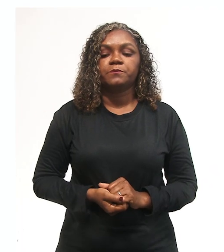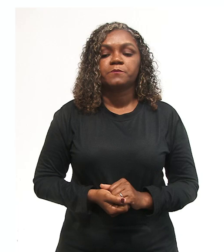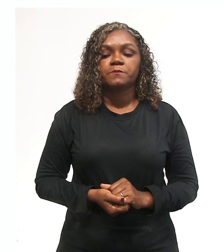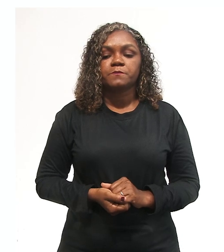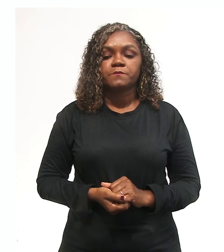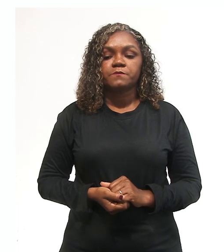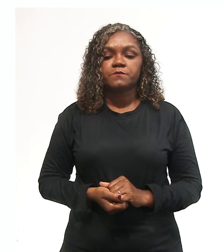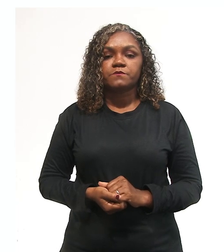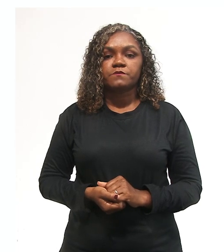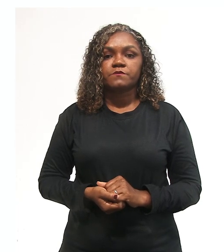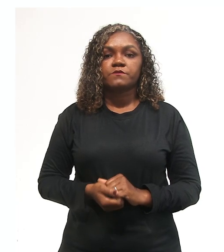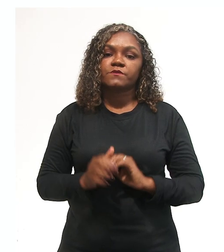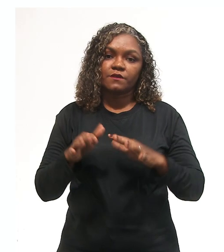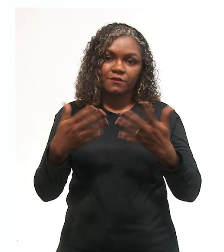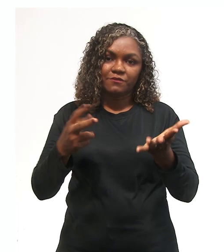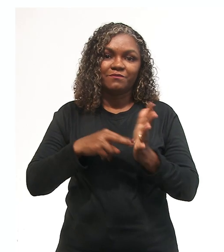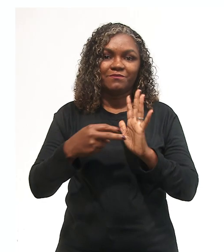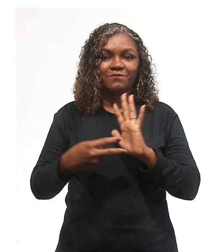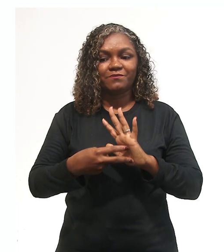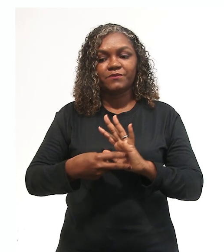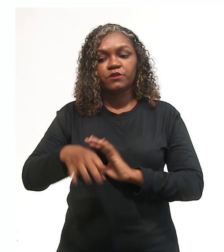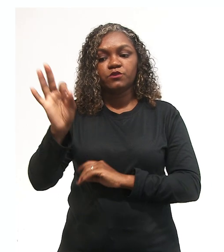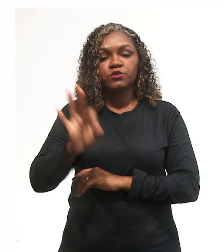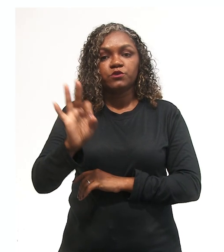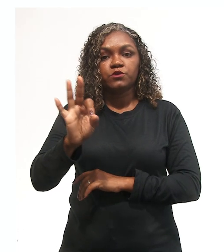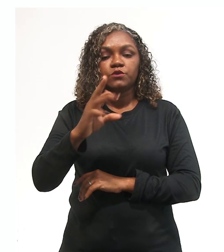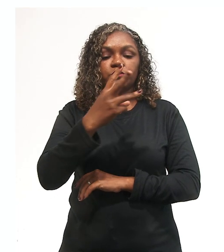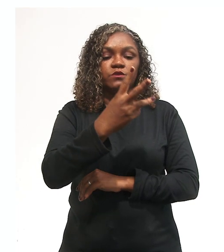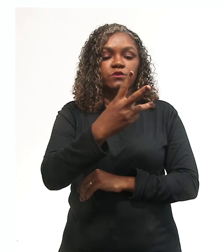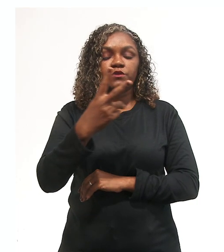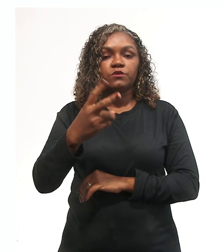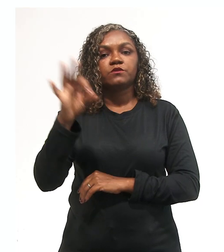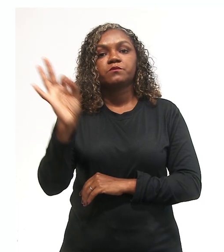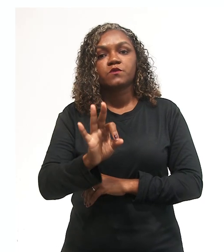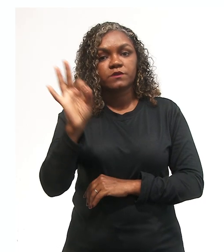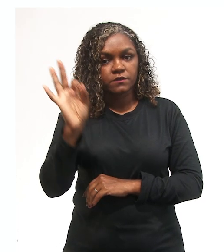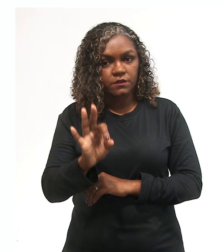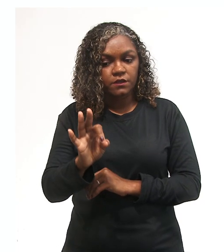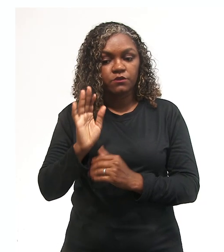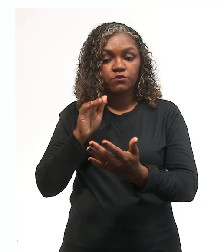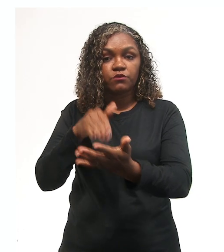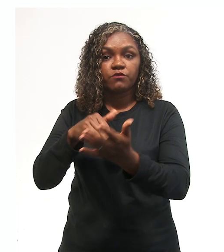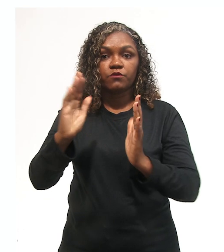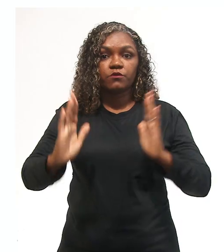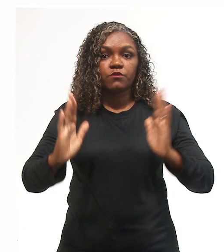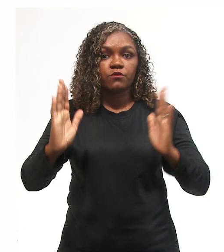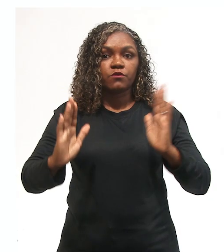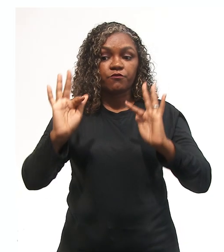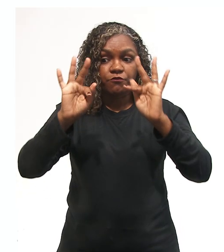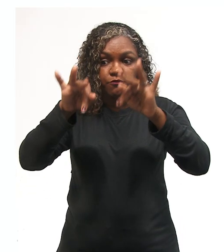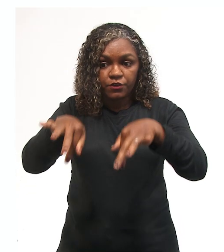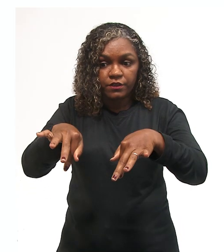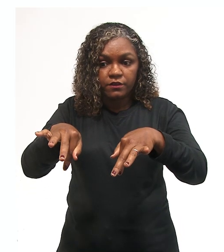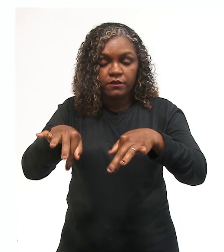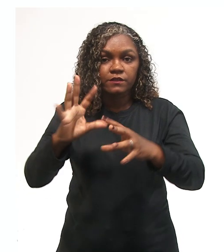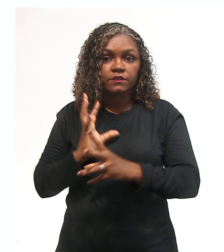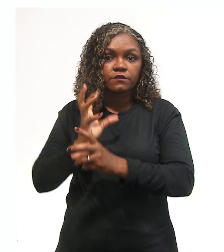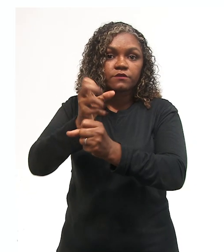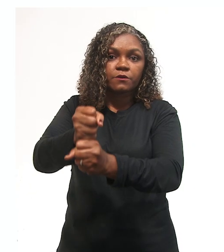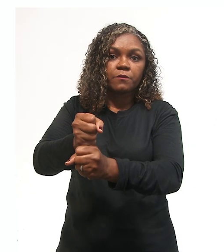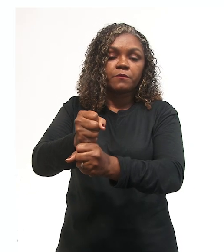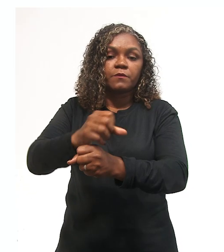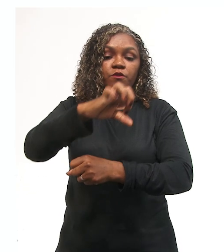né? Então, a gente tem os juros aí, uma taxa de juros de 32% ao final de 9 meses. Ou seja, somando,